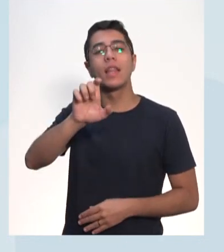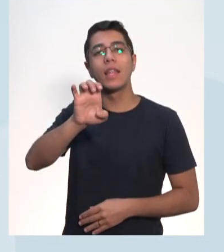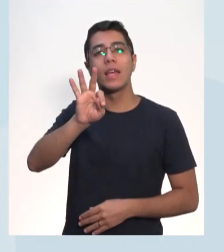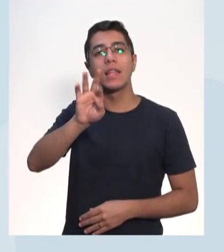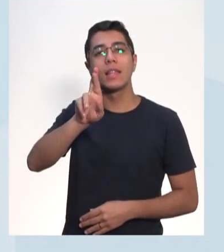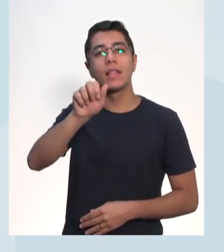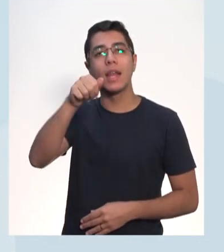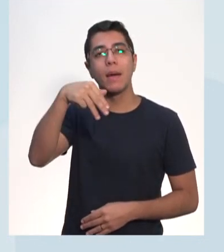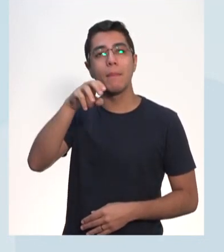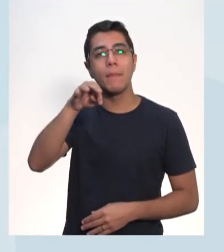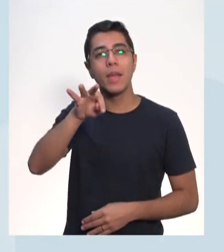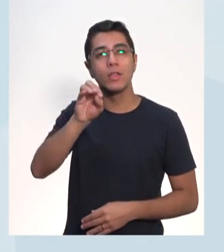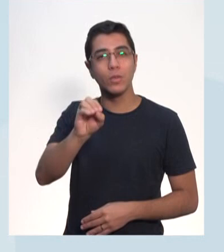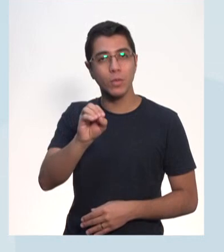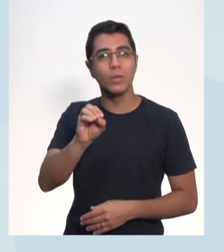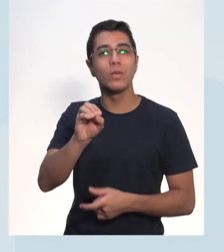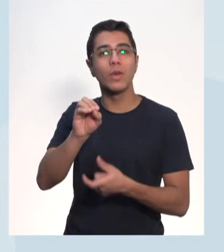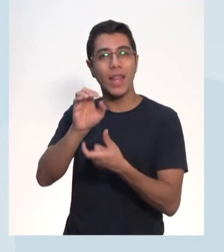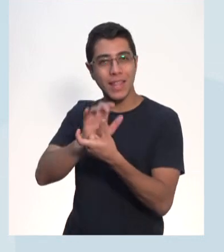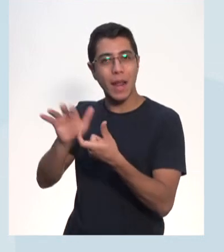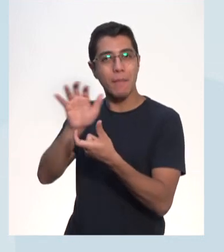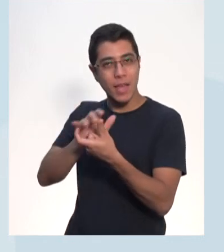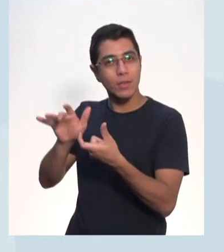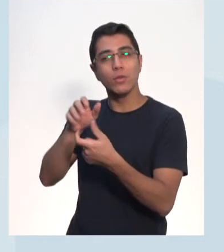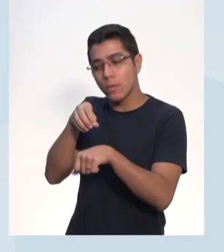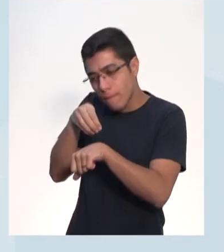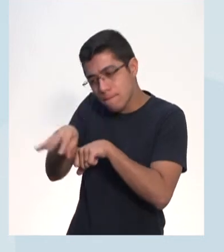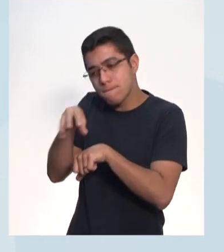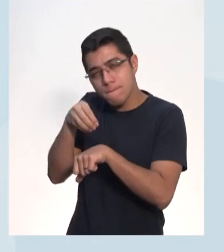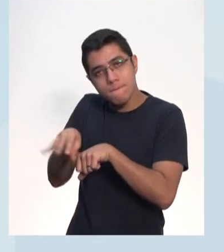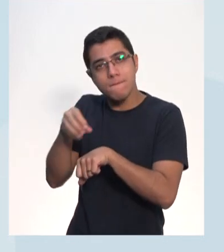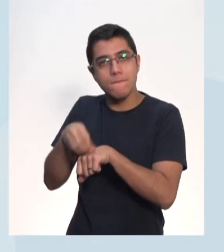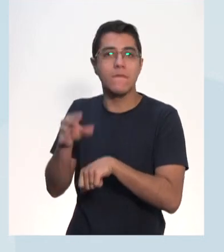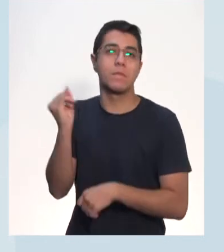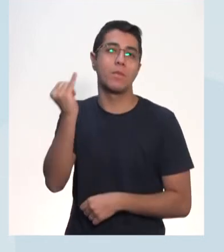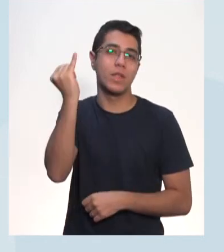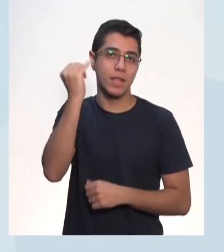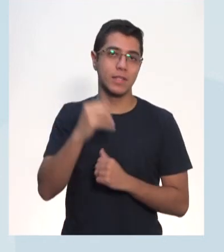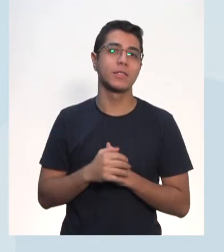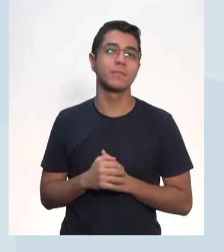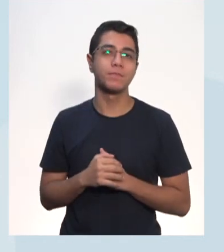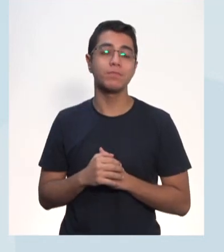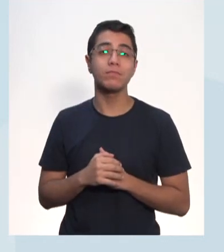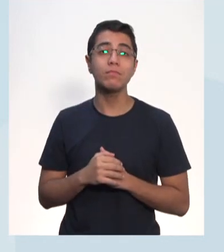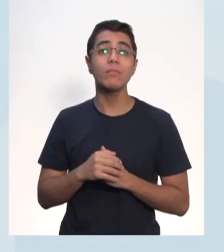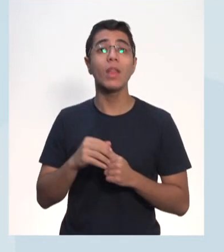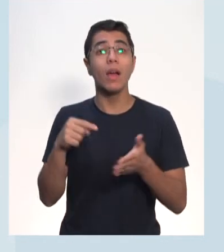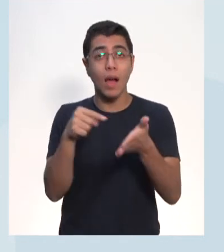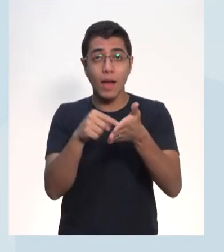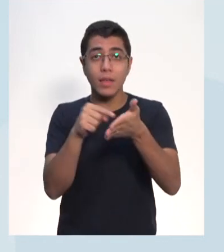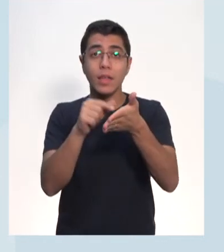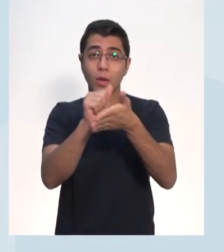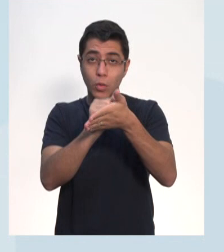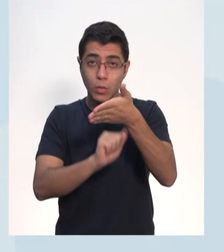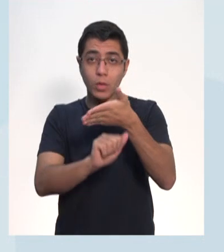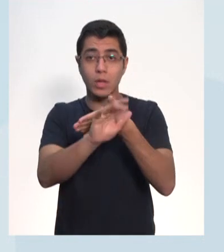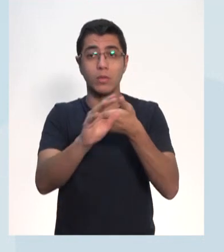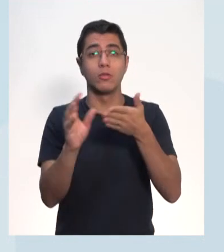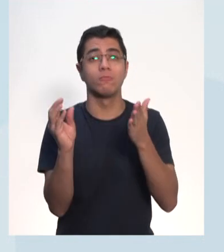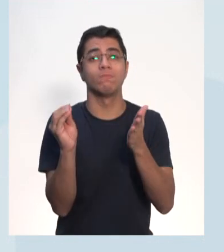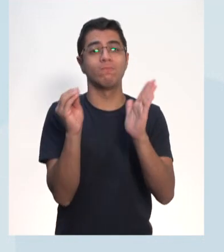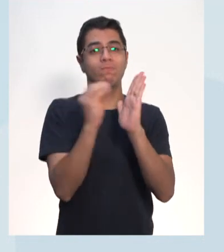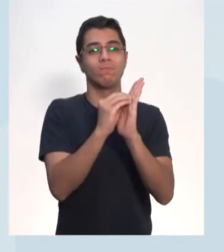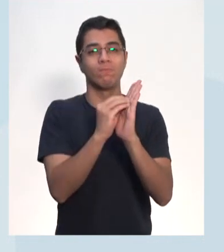BNCC. Então, é um termo que nesse currículo ele surge com muita